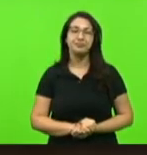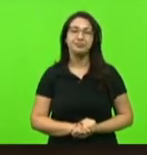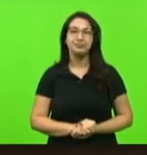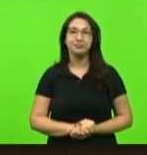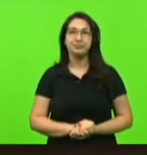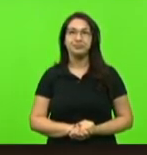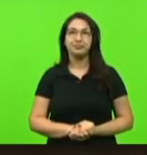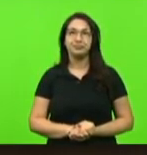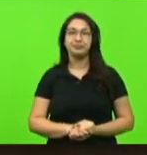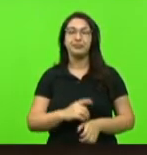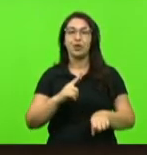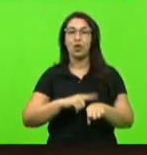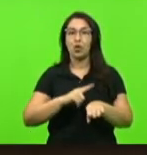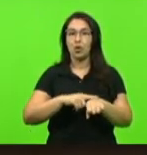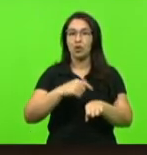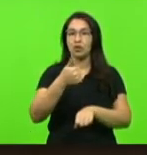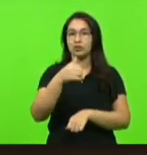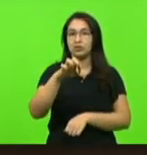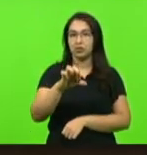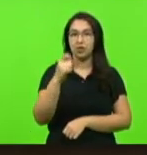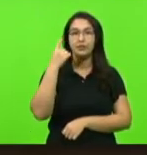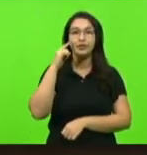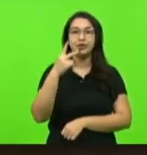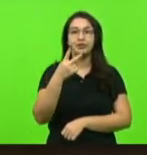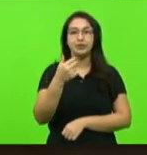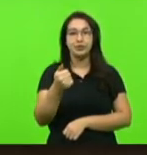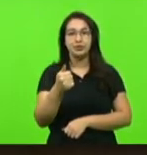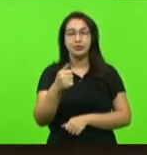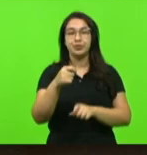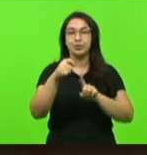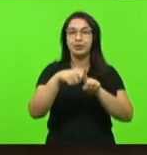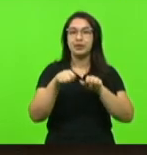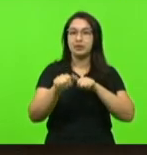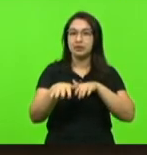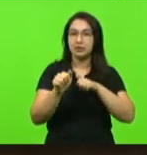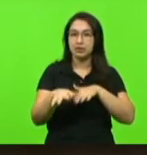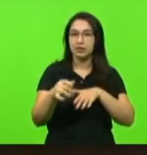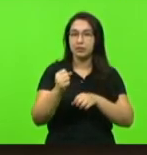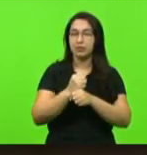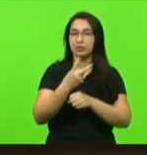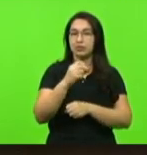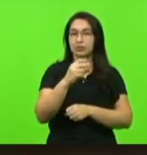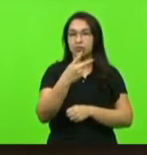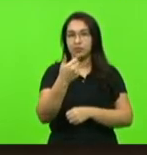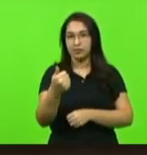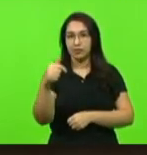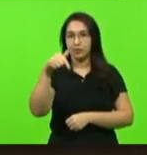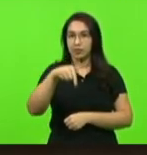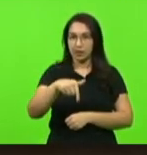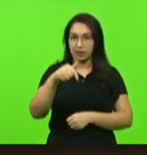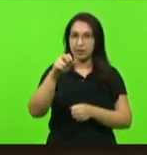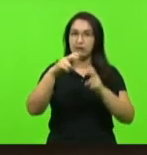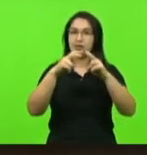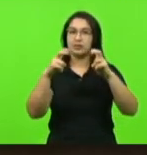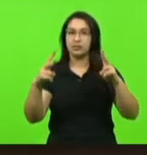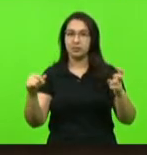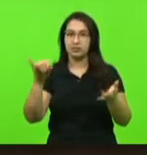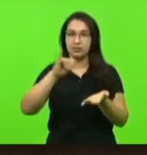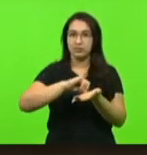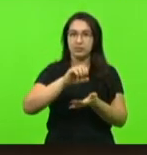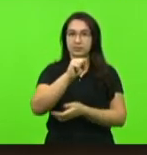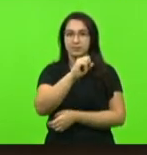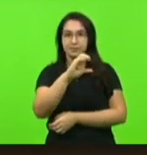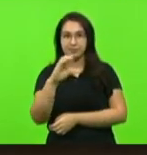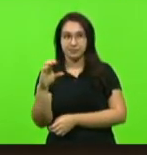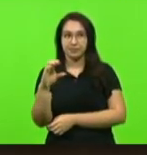Às 19 horas do dia 21 do mês de setembro do ano de 2021, nesta cidade de Florianópolis, capital do Estado de